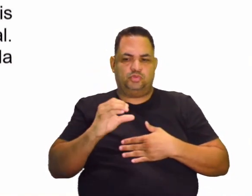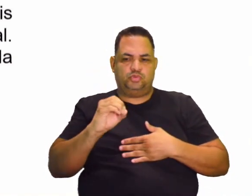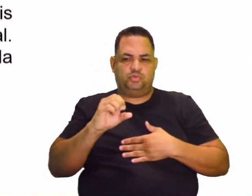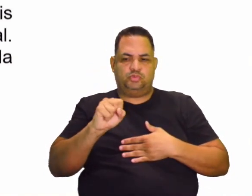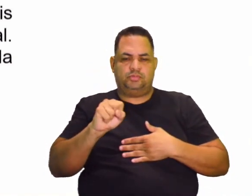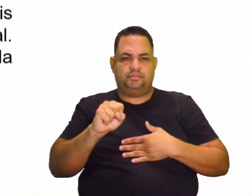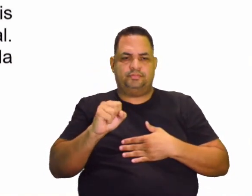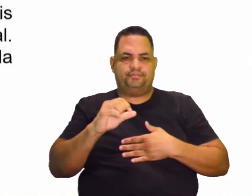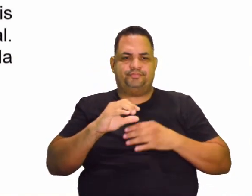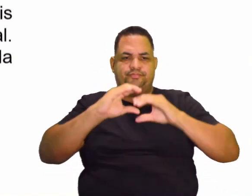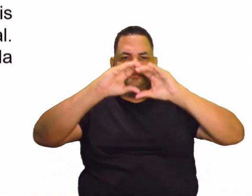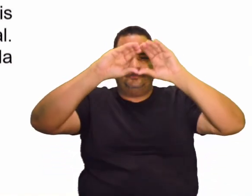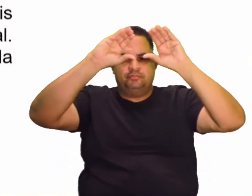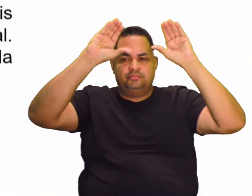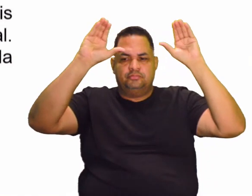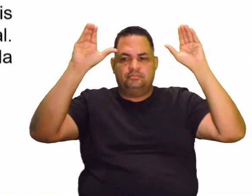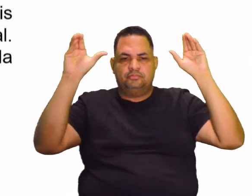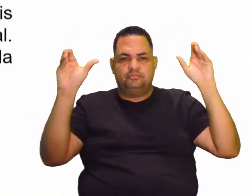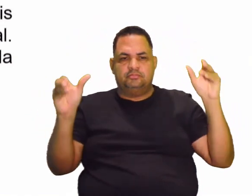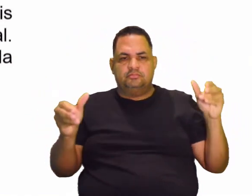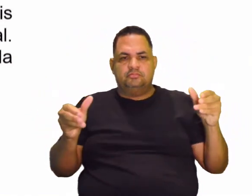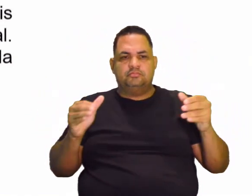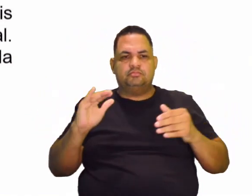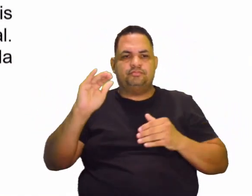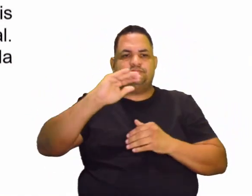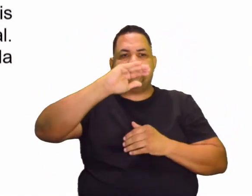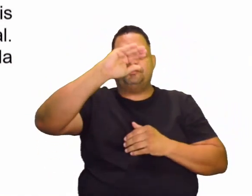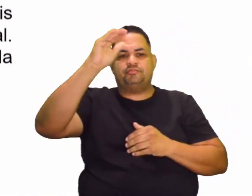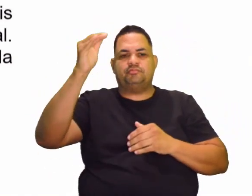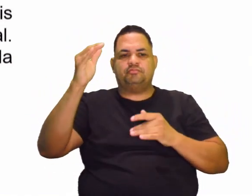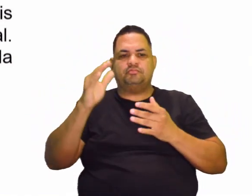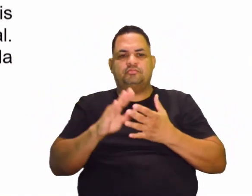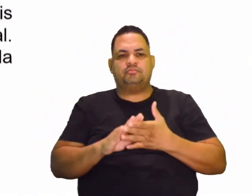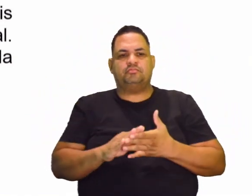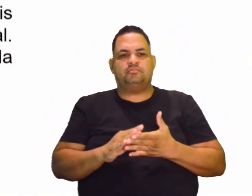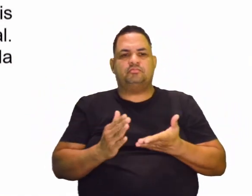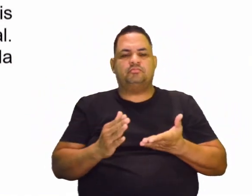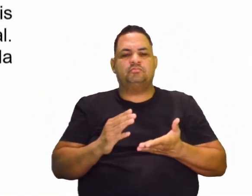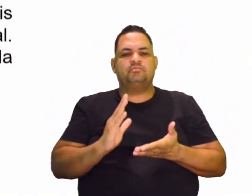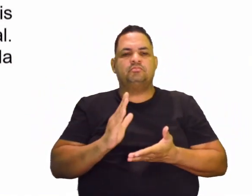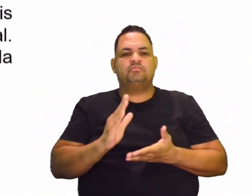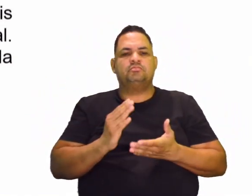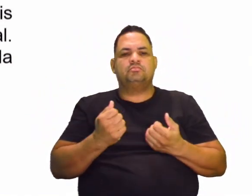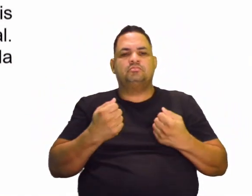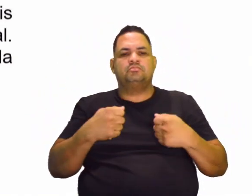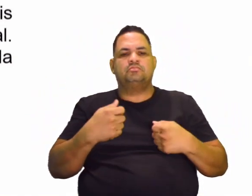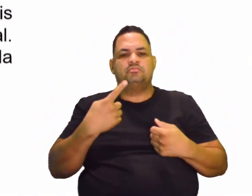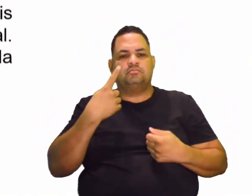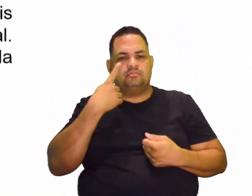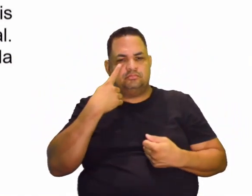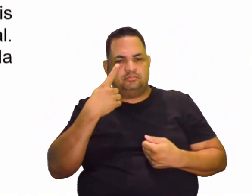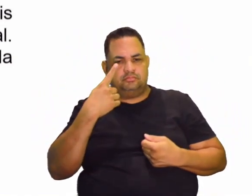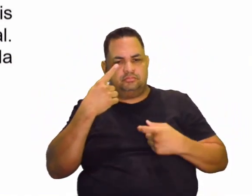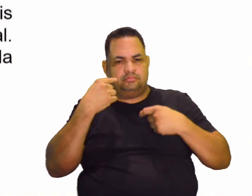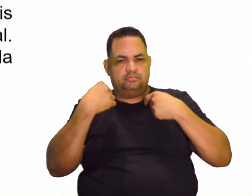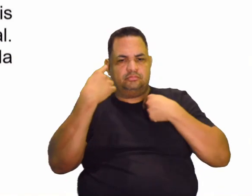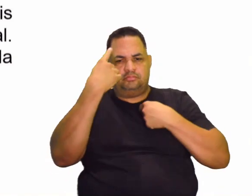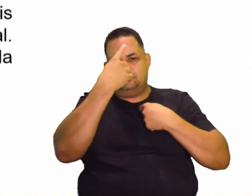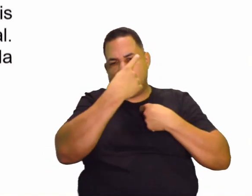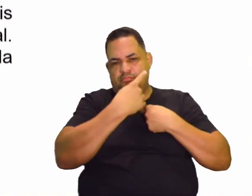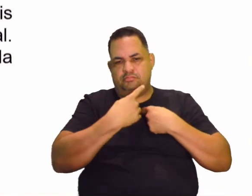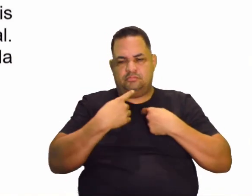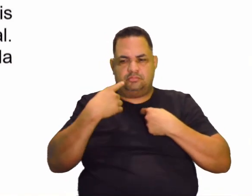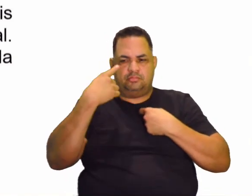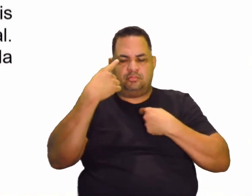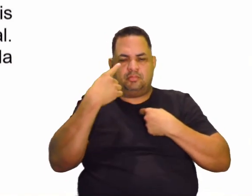ao centro, acima aqui de Jesus. Então, já podemos observar a expressão dos rostos,